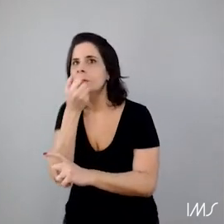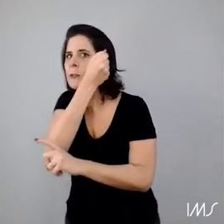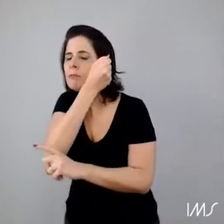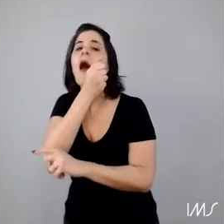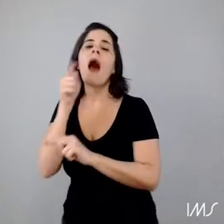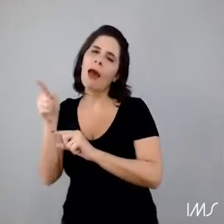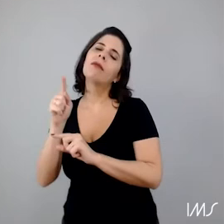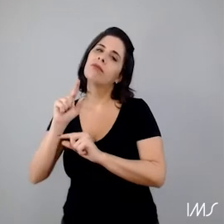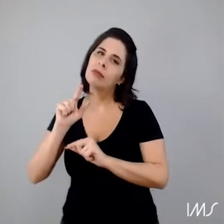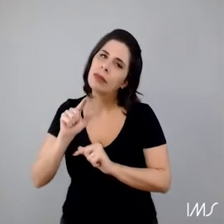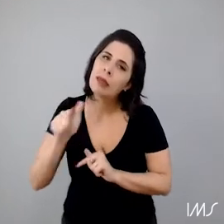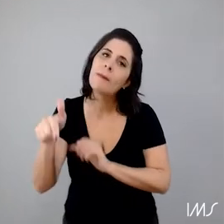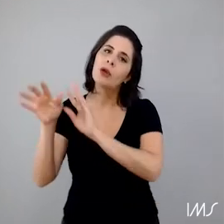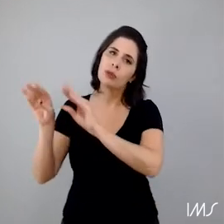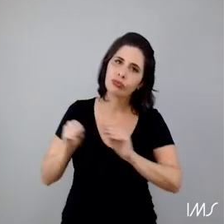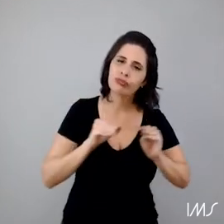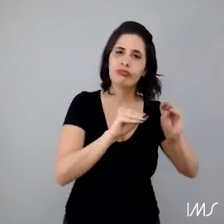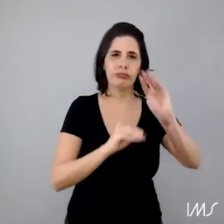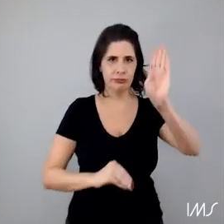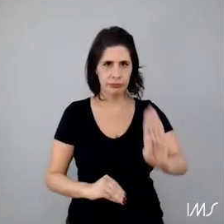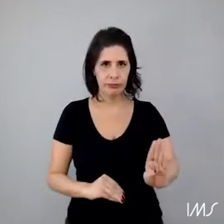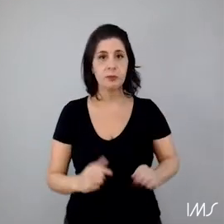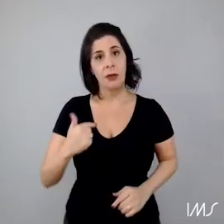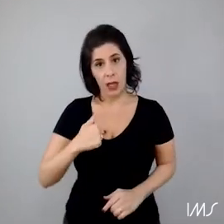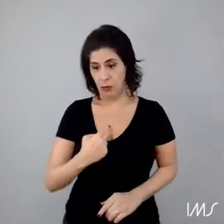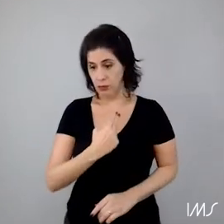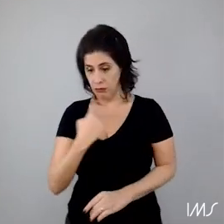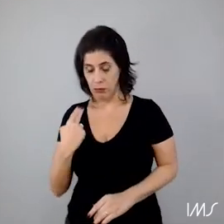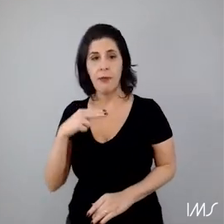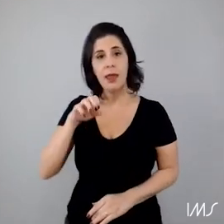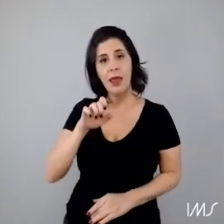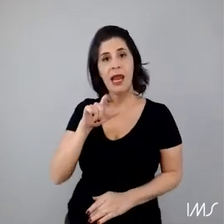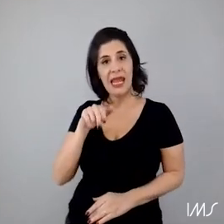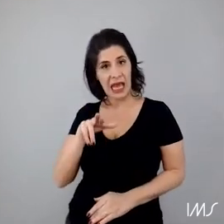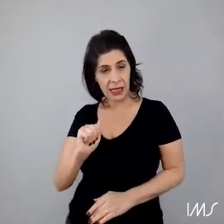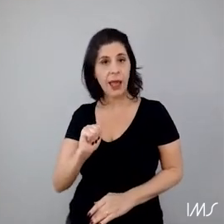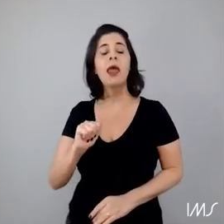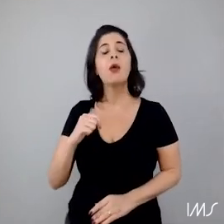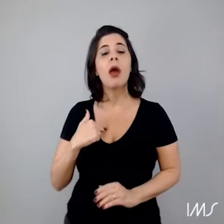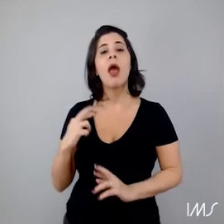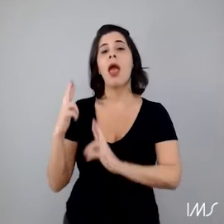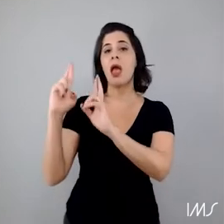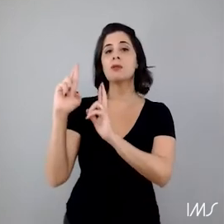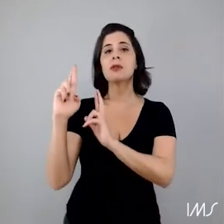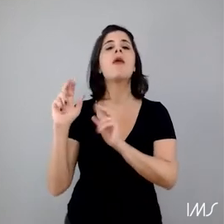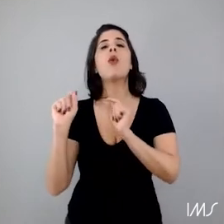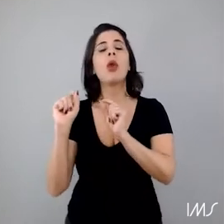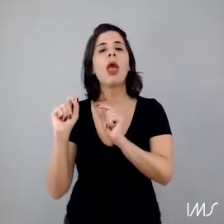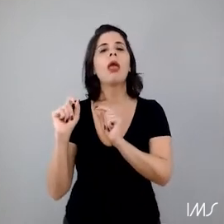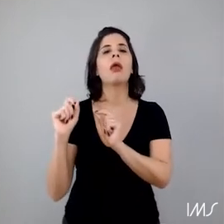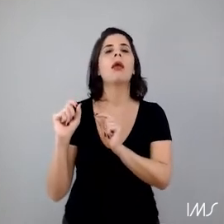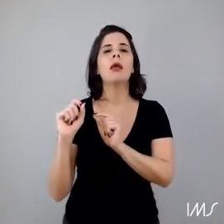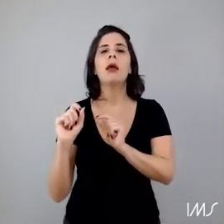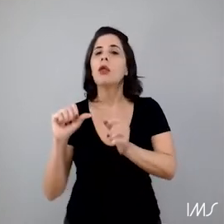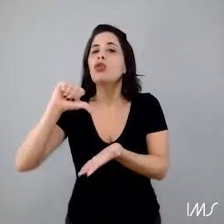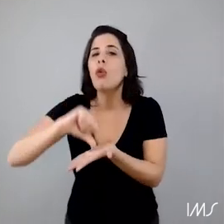gostaria de me apresentar. Eu sou Ileana Pradilha, responsável pelo Núcleo de Pesquisa em Fotografia no Instituto Moreira Salles.